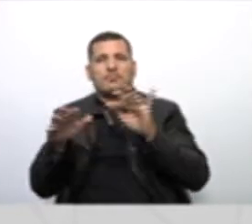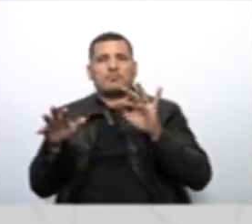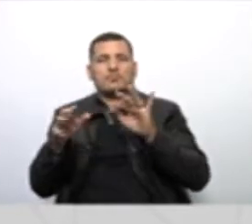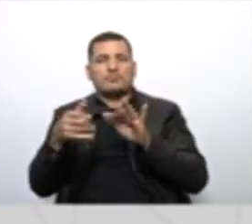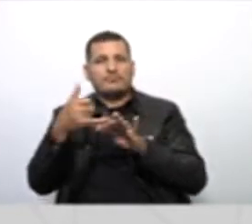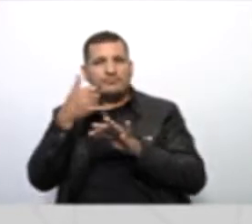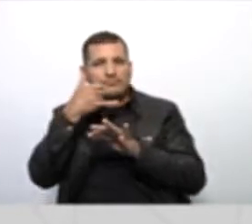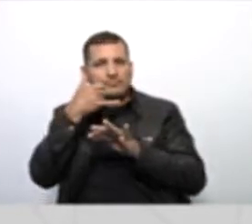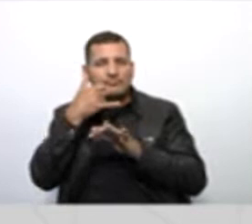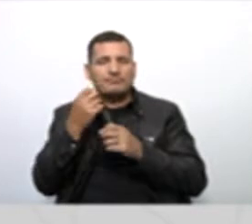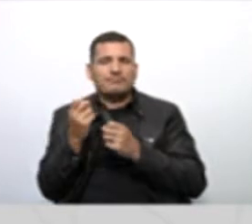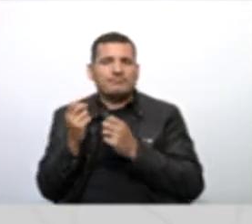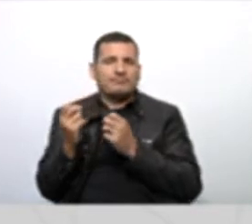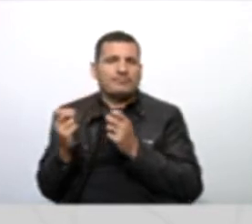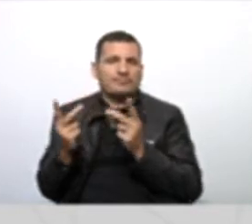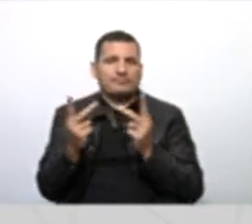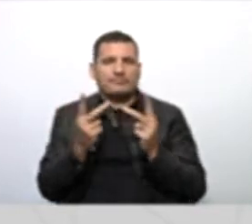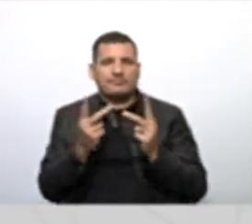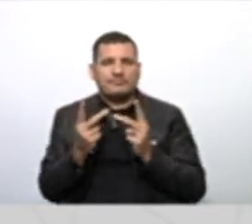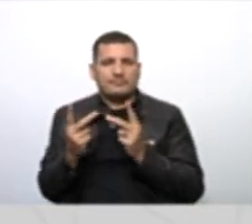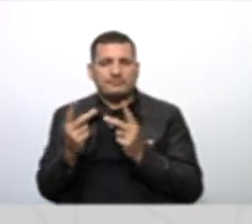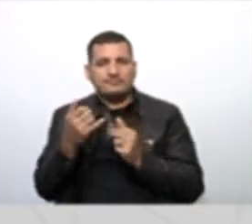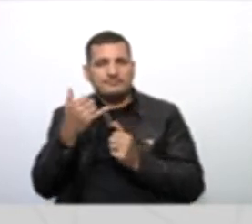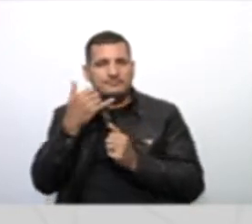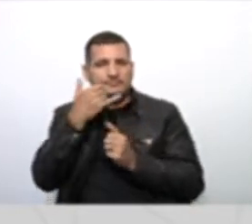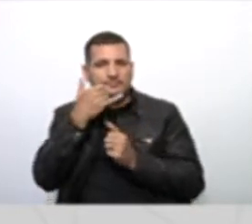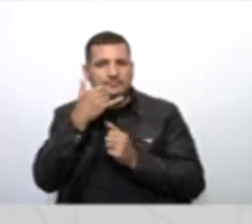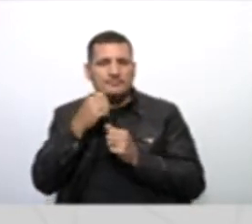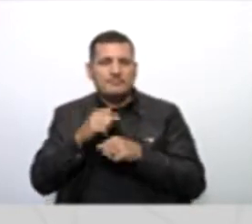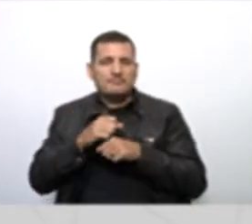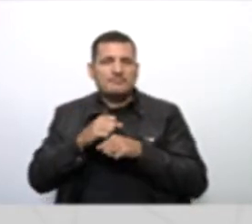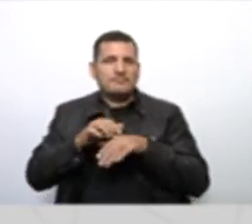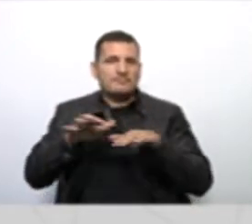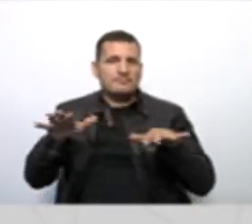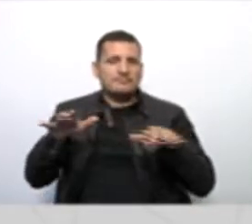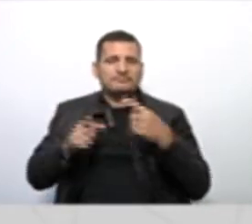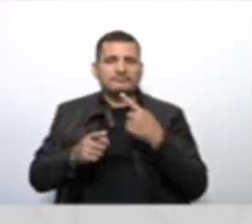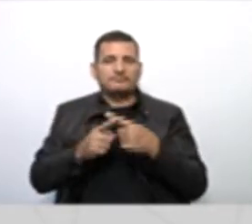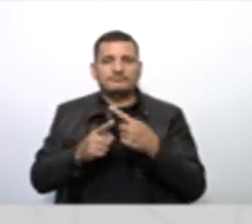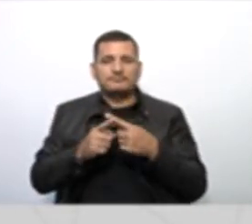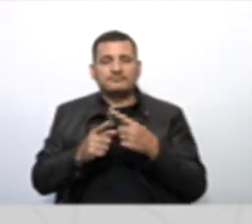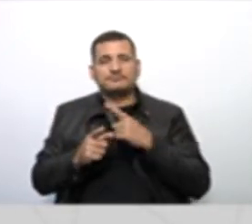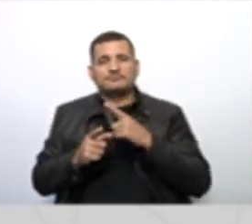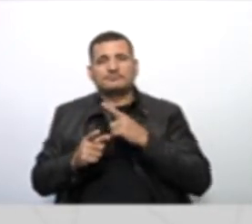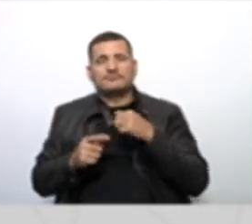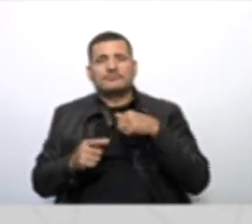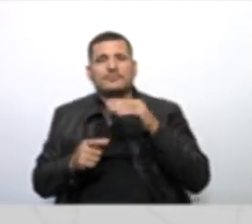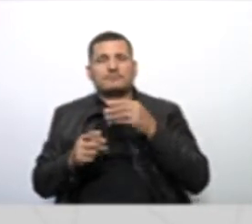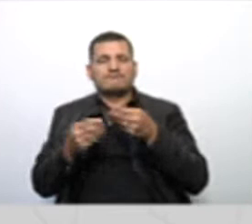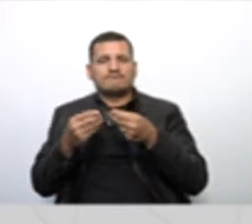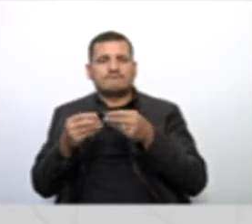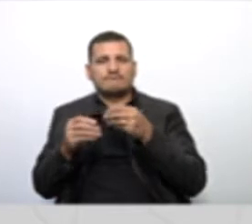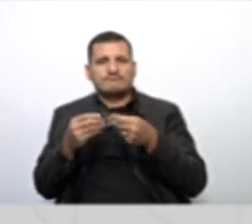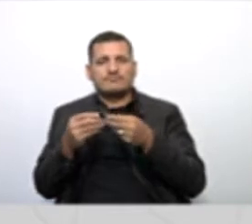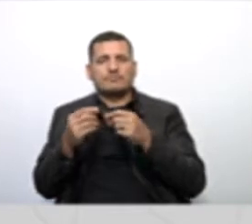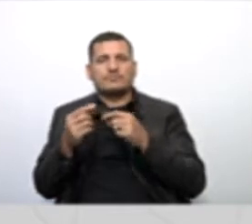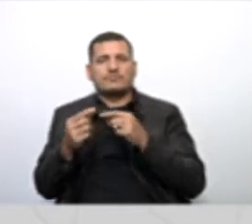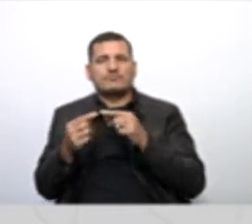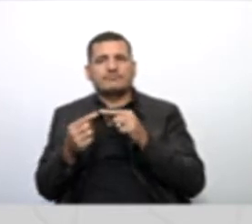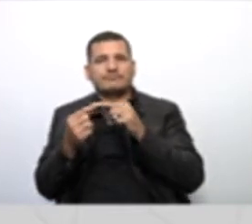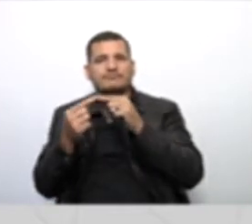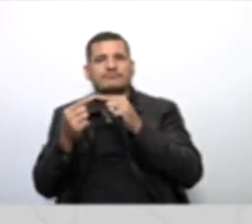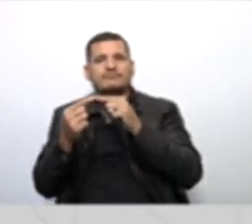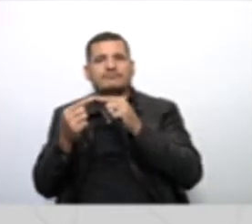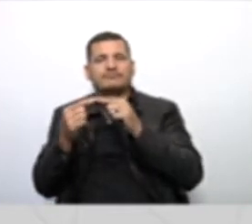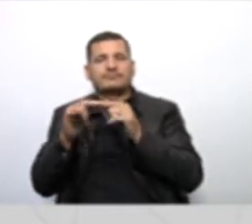celulares. Que foi a venda de muitos celulares. Porque teve uma maior flexibilidade com a conexão via internet.